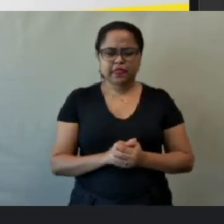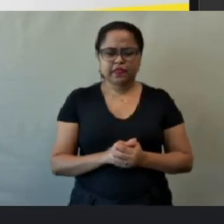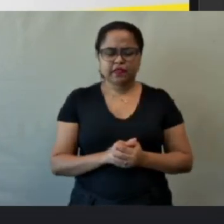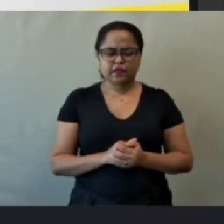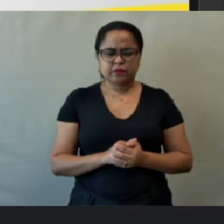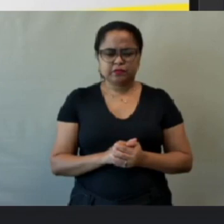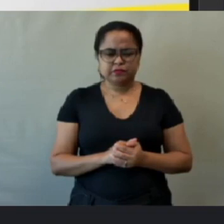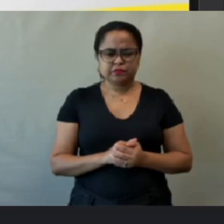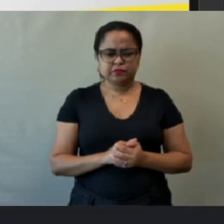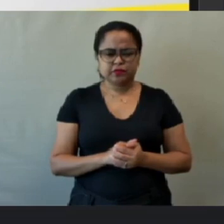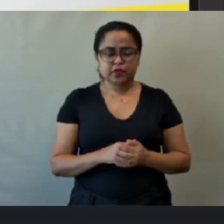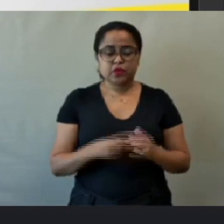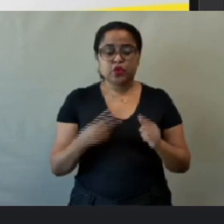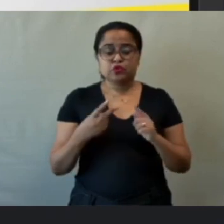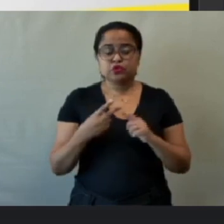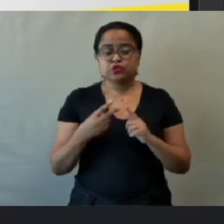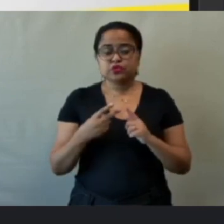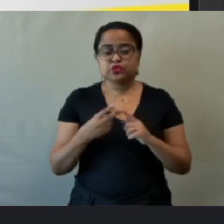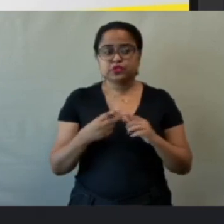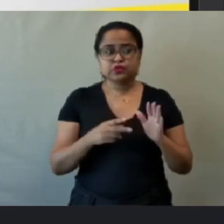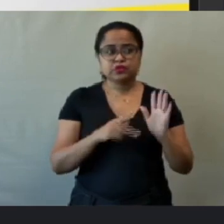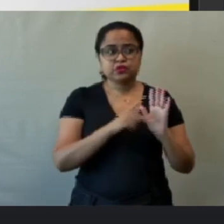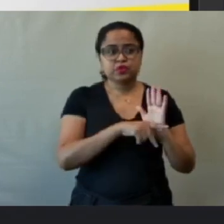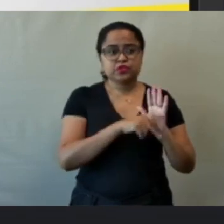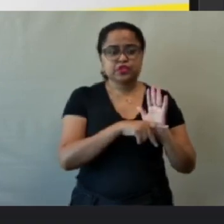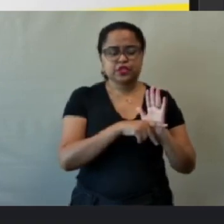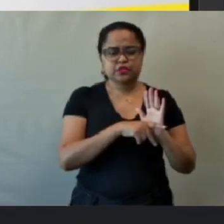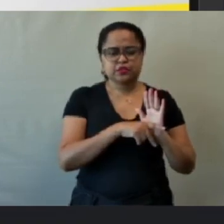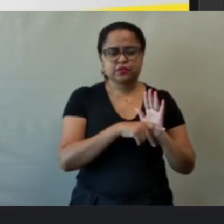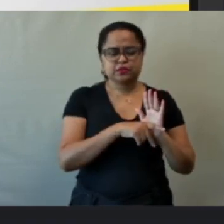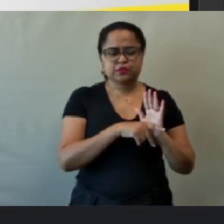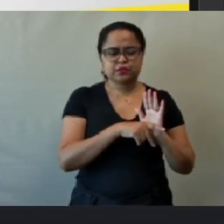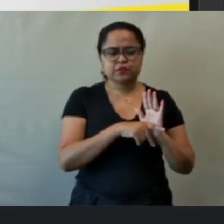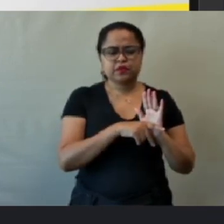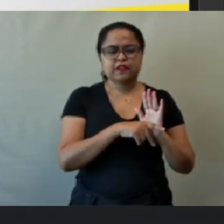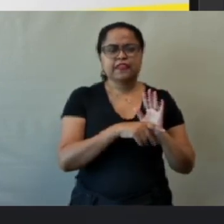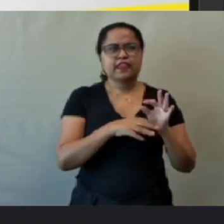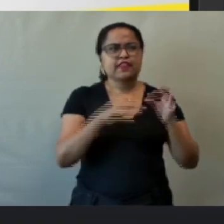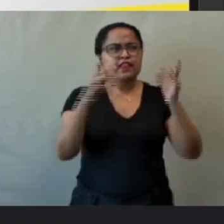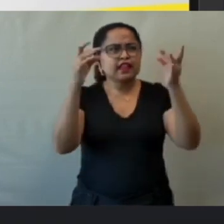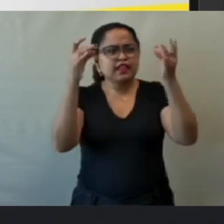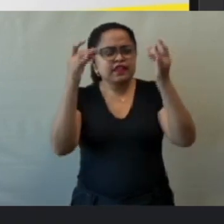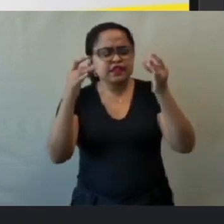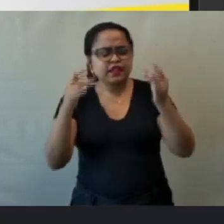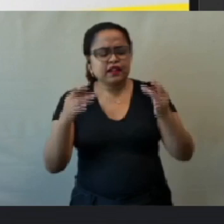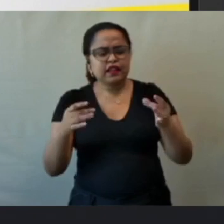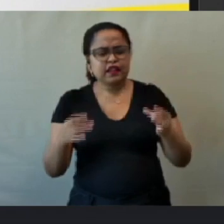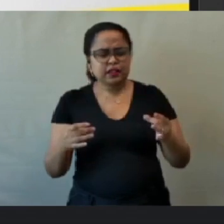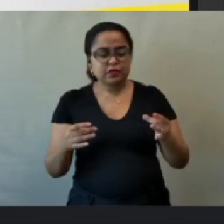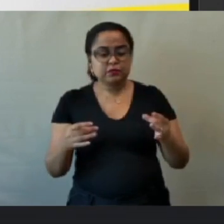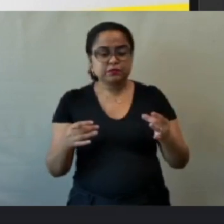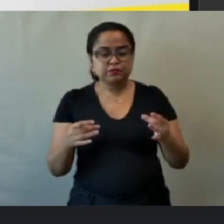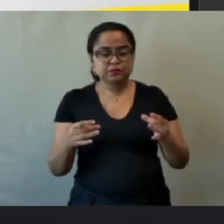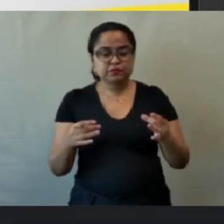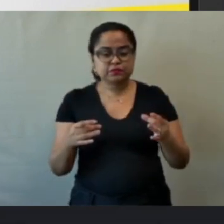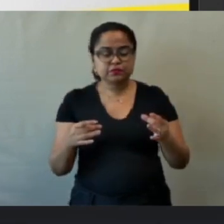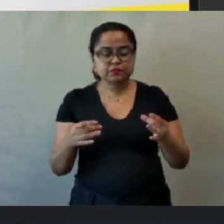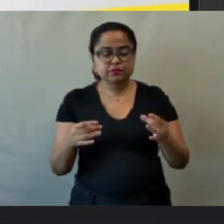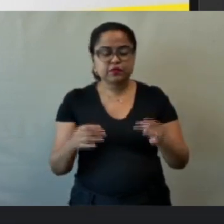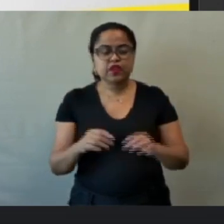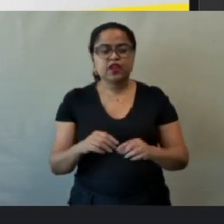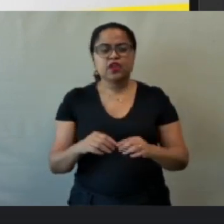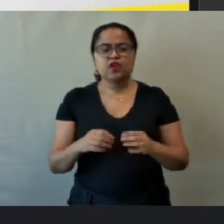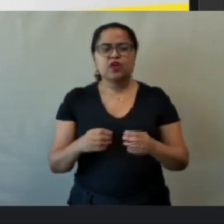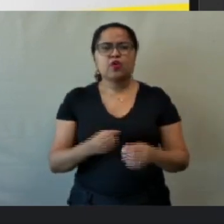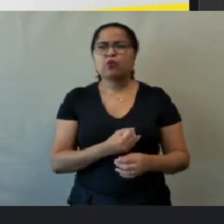O segundo projeto... aí, no projeto, tem lá detalhado, a gente colocou o quantitativo